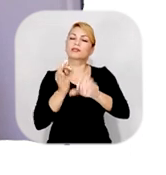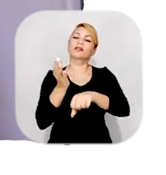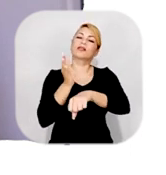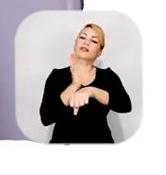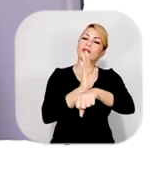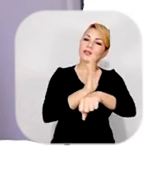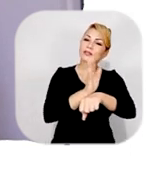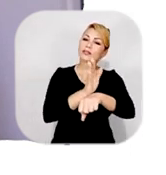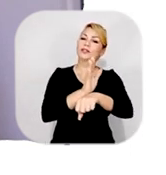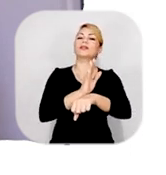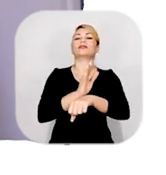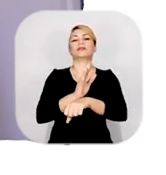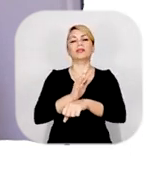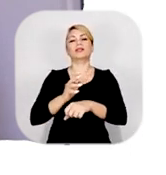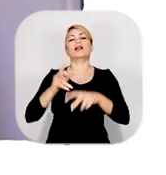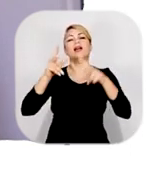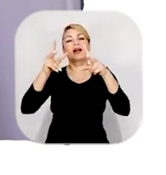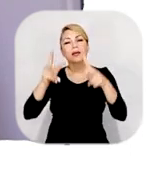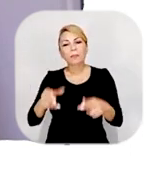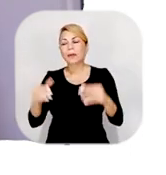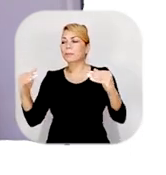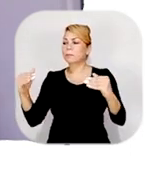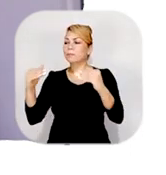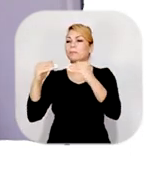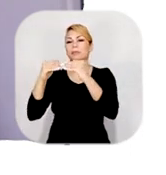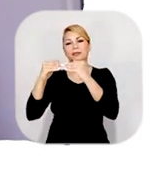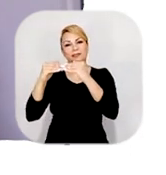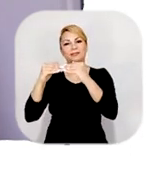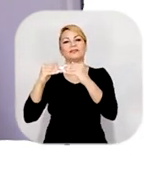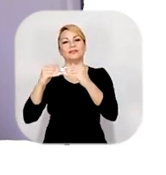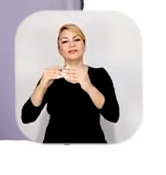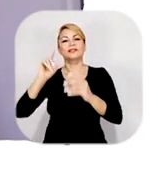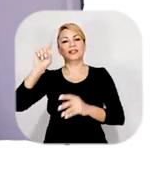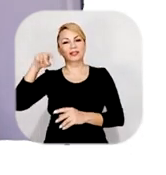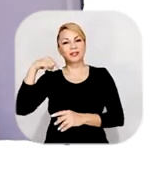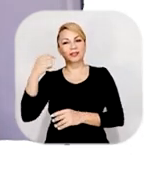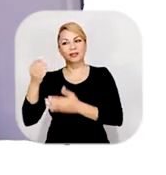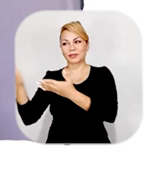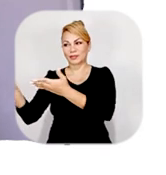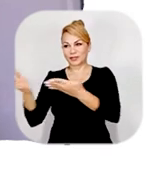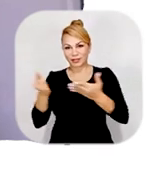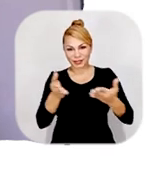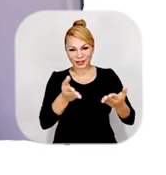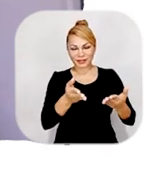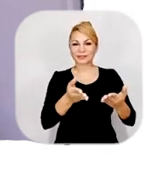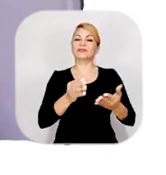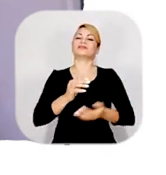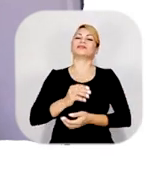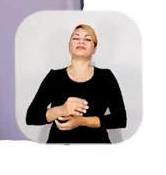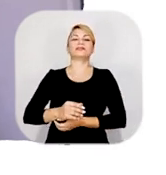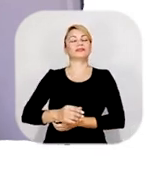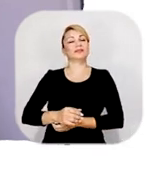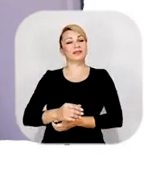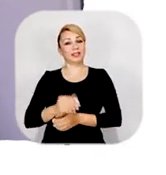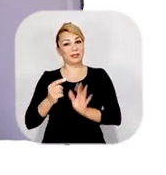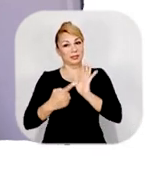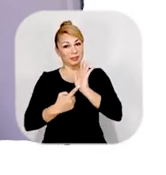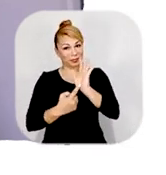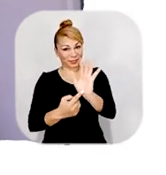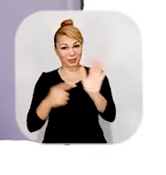Então, eu pediria para vocês se apresentarem para depois a gente entrar no diálogo sobre o Snetlag.